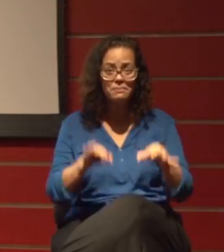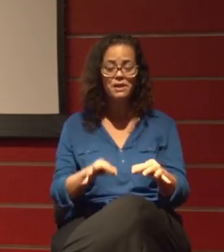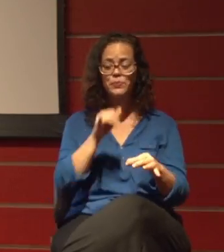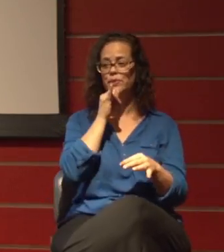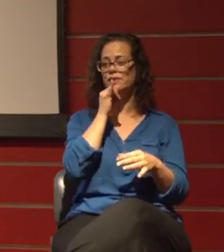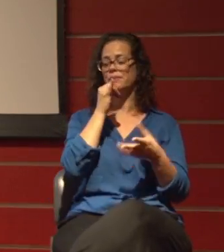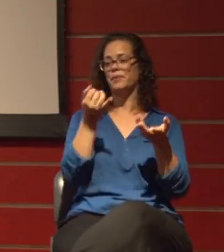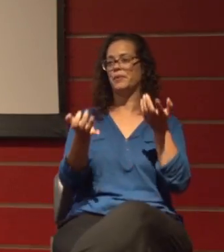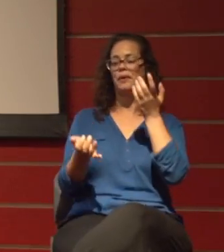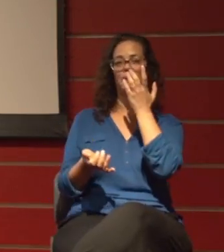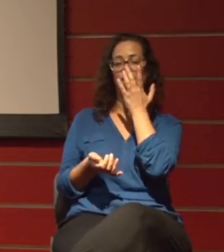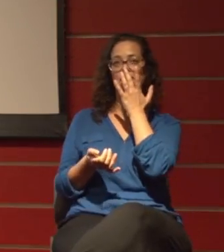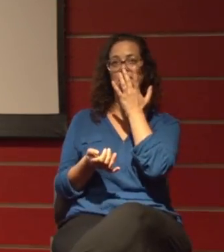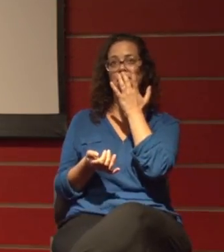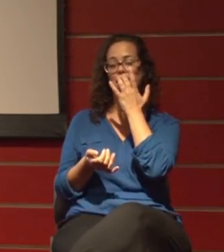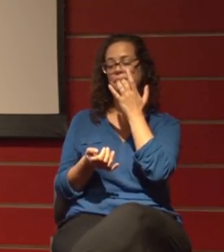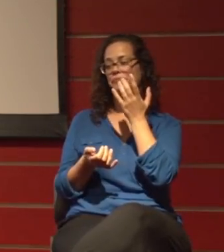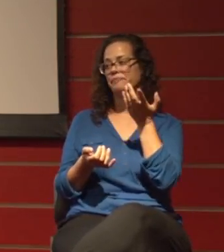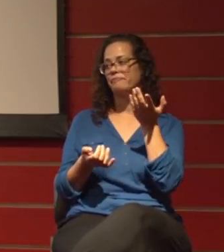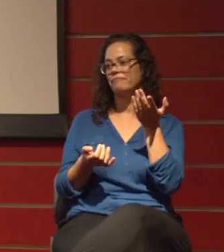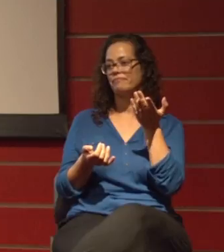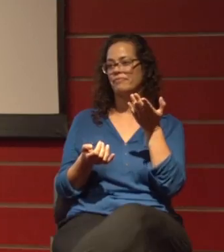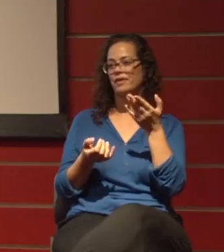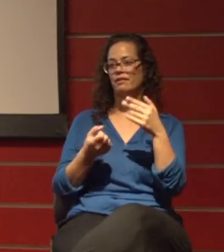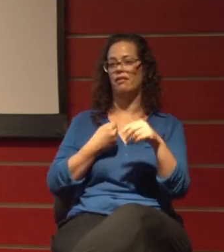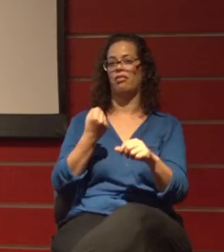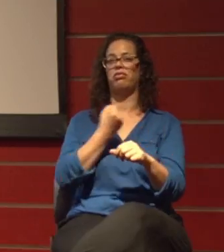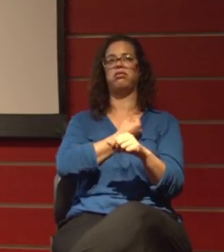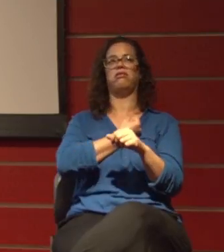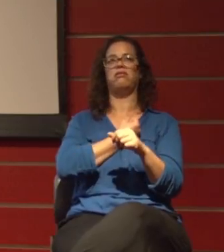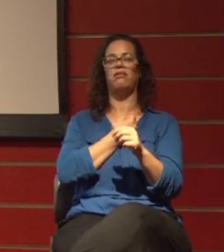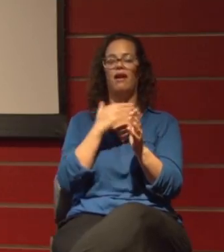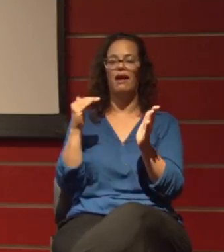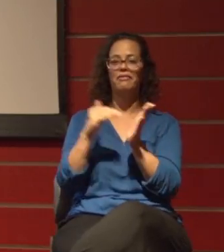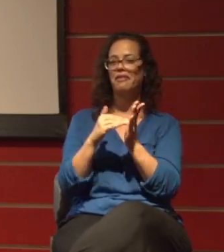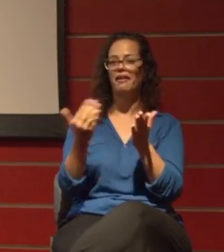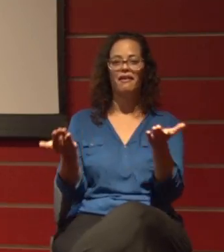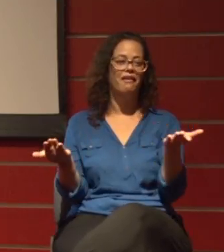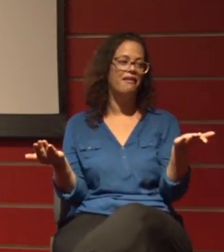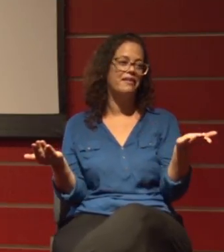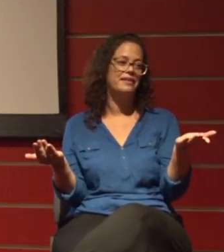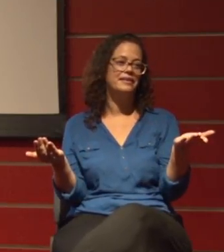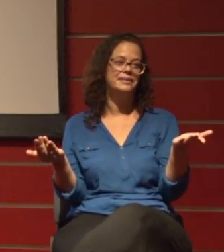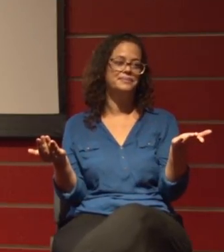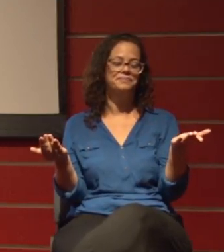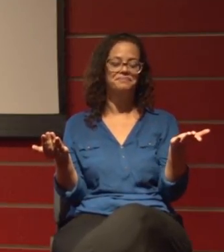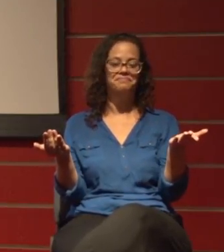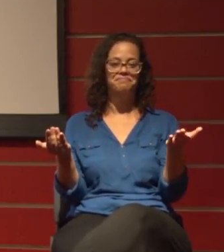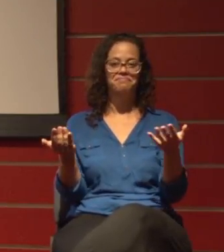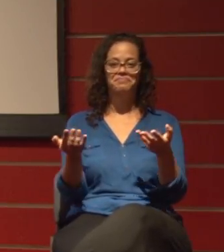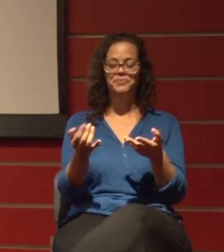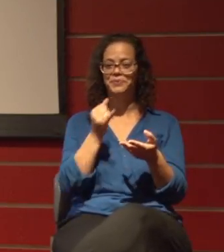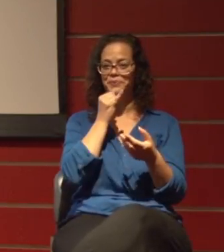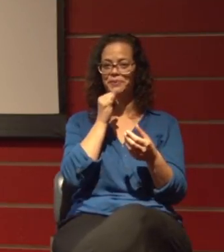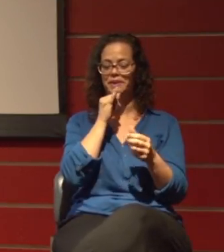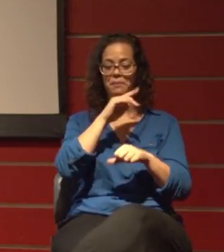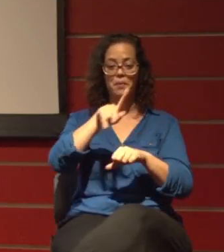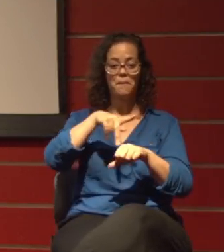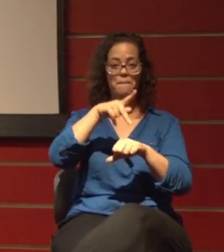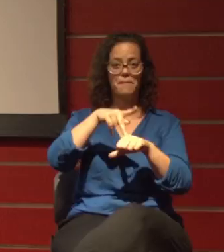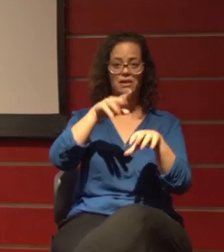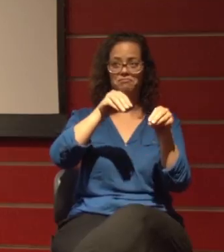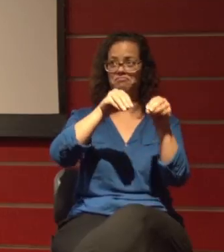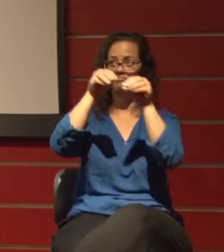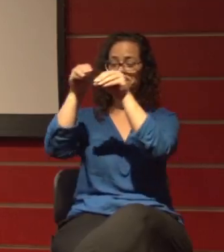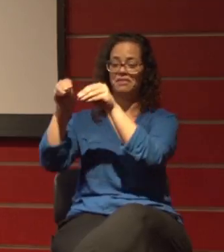desde eh se suicidar até mudar de de de país para